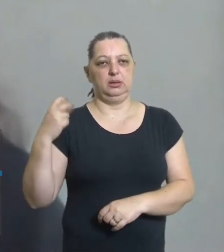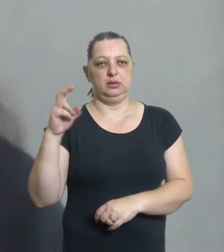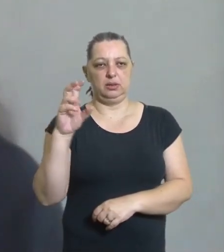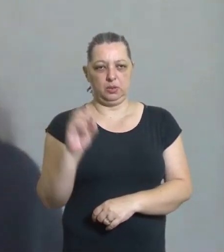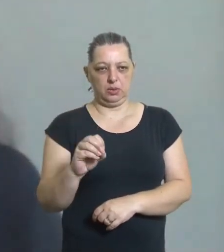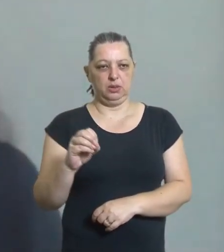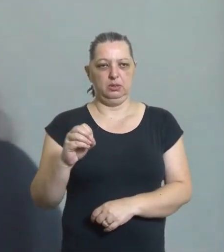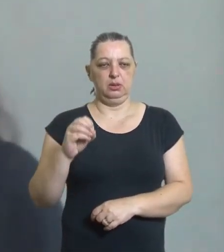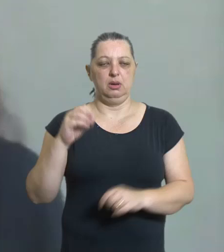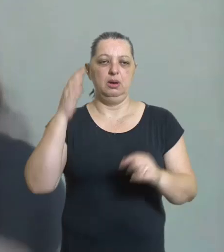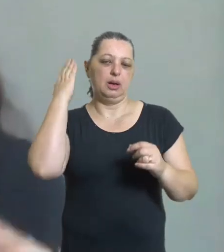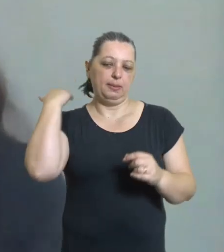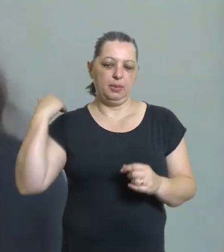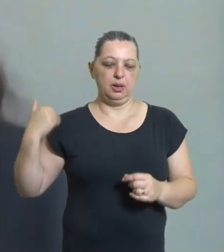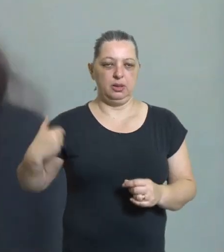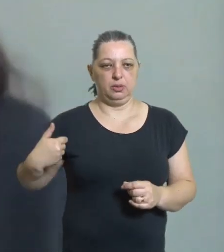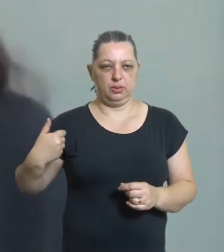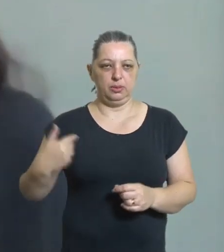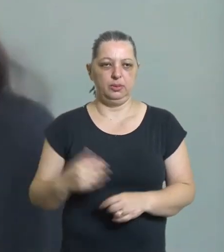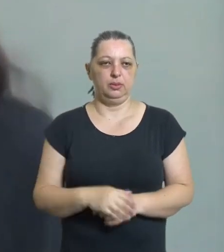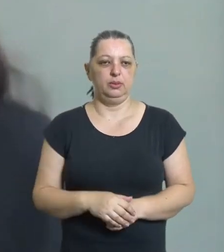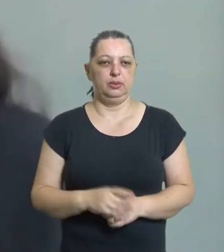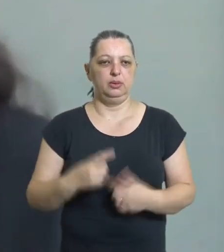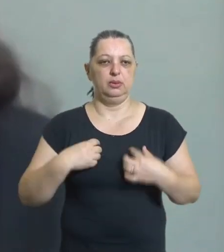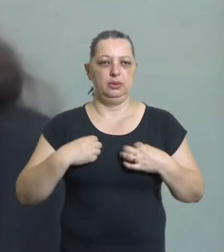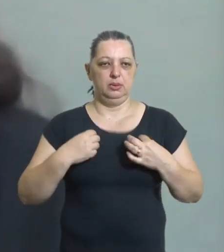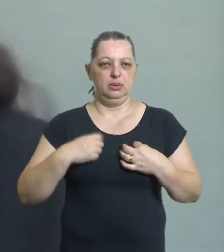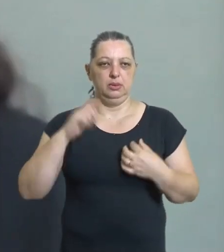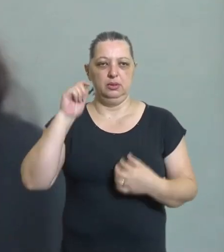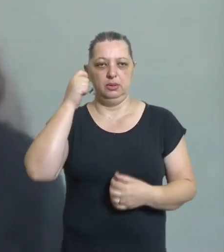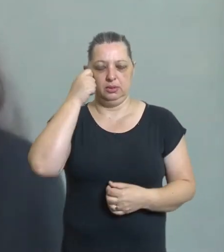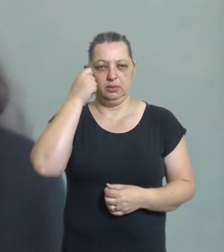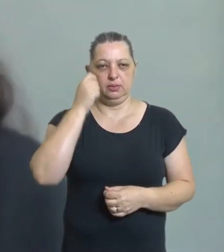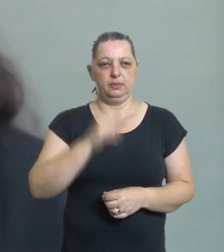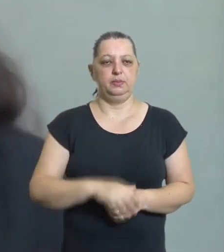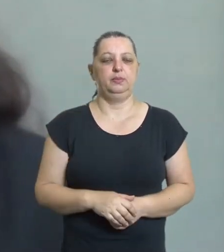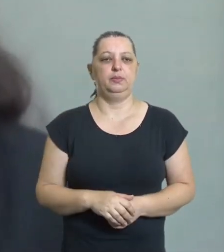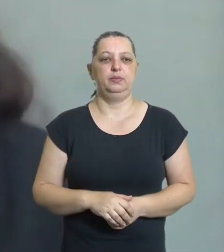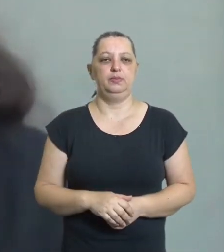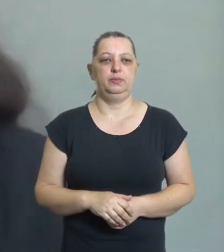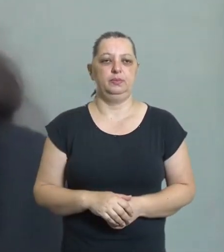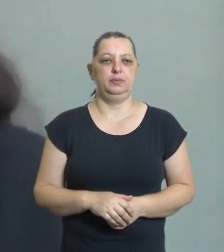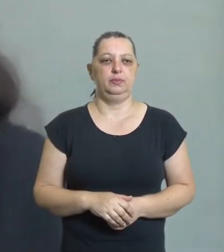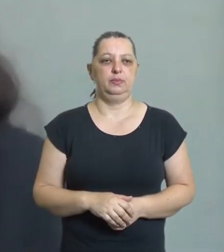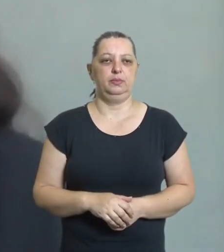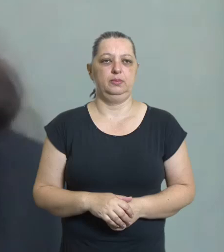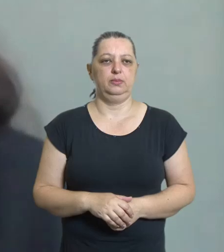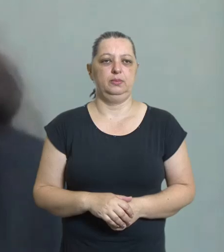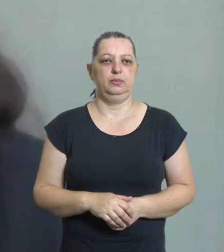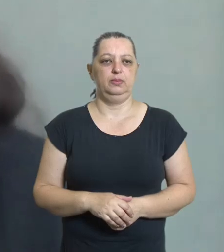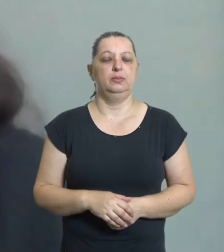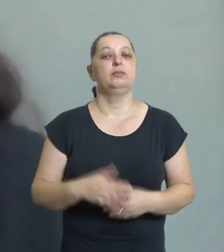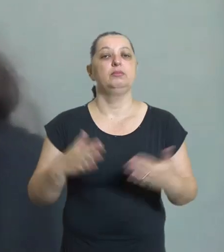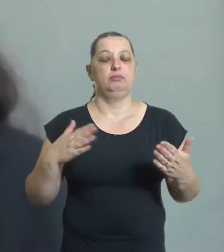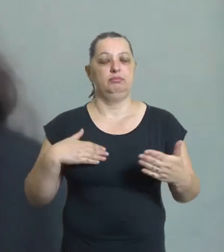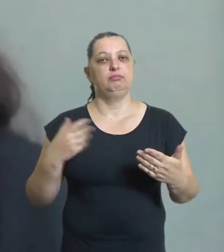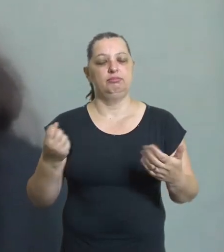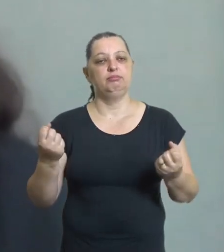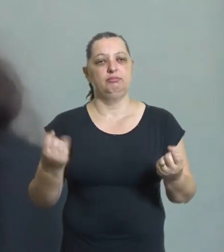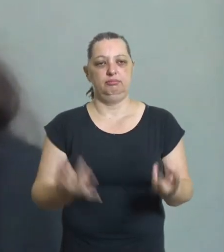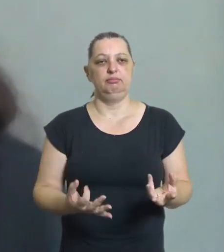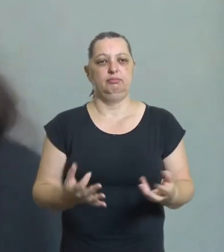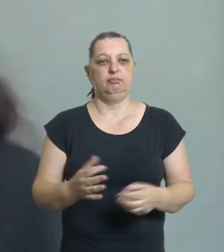do ombro, estou vestindo uma camisa preta hoje. Então, como a Dina já